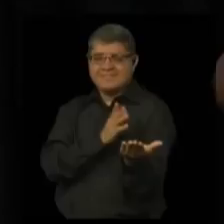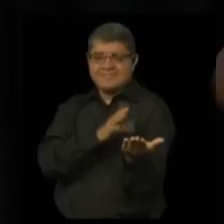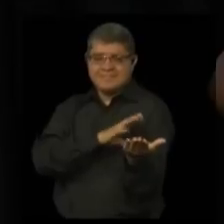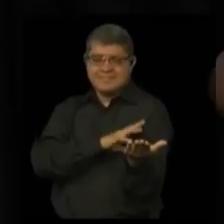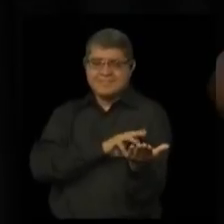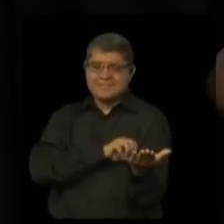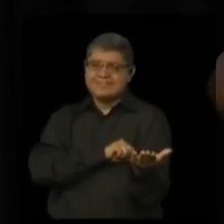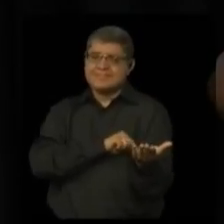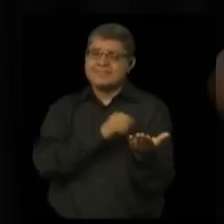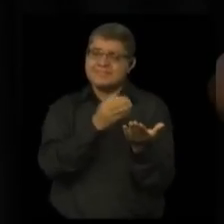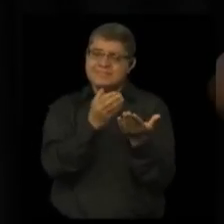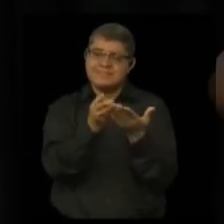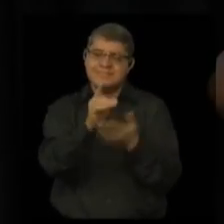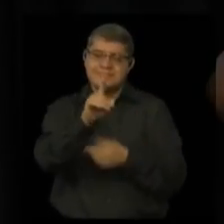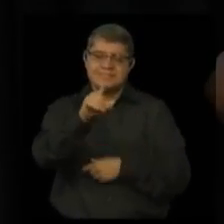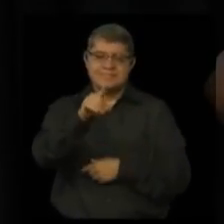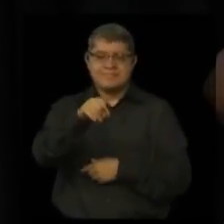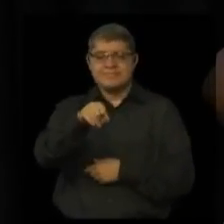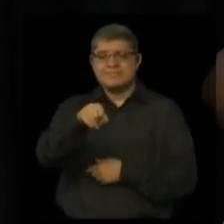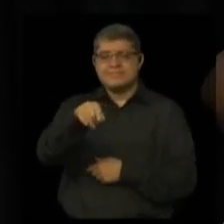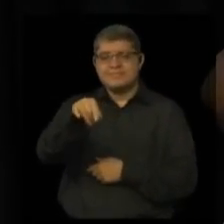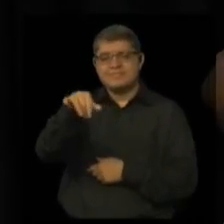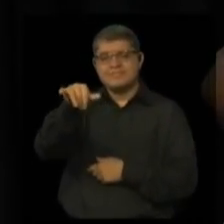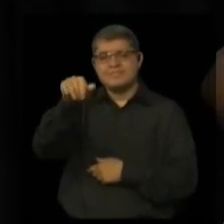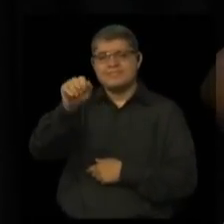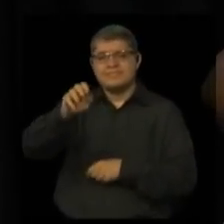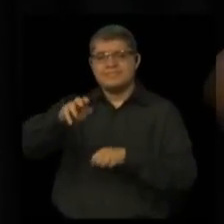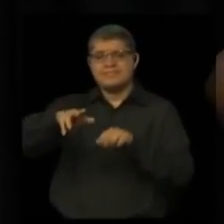assim meu amor é.